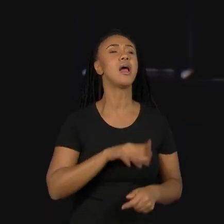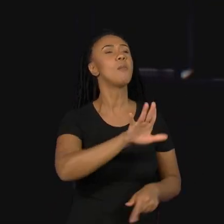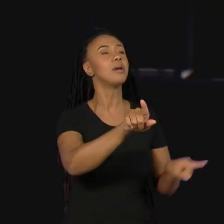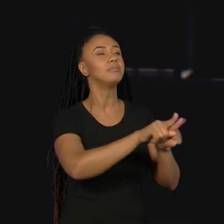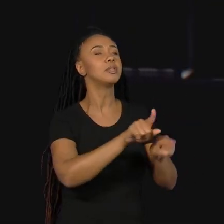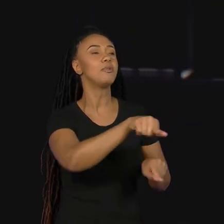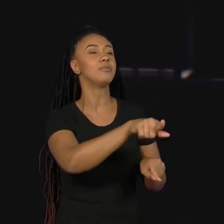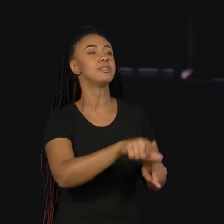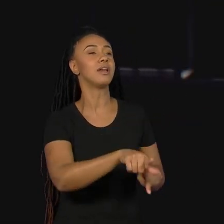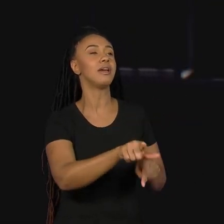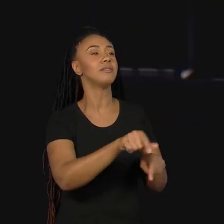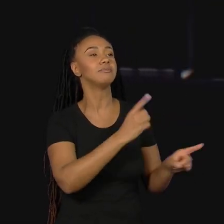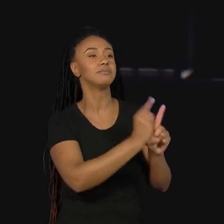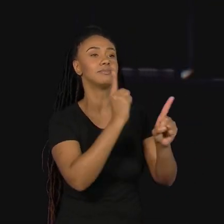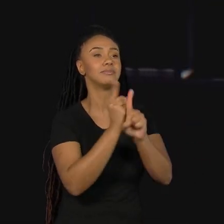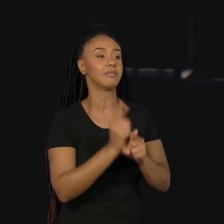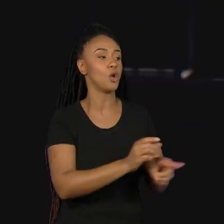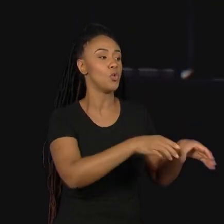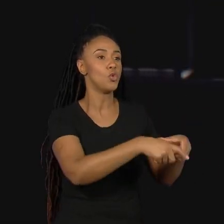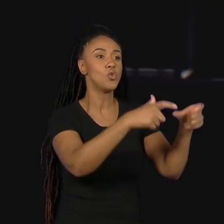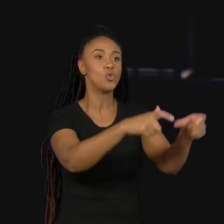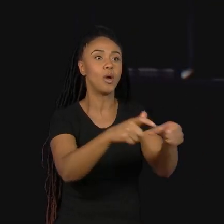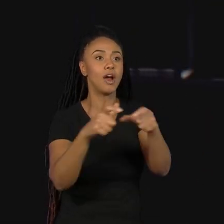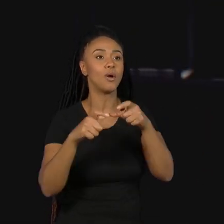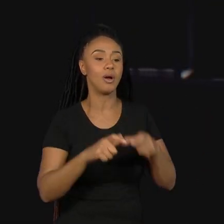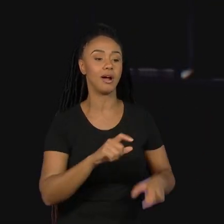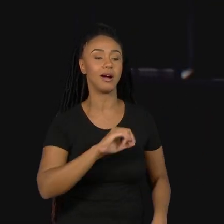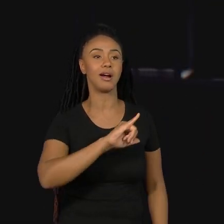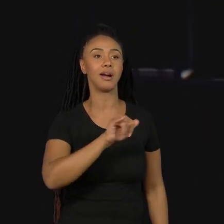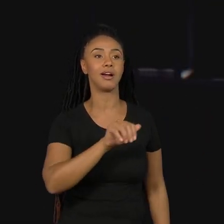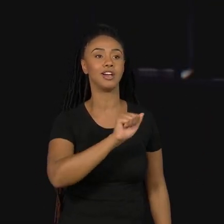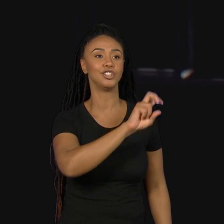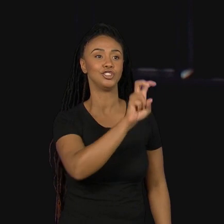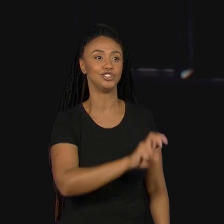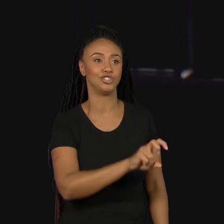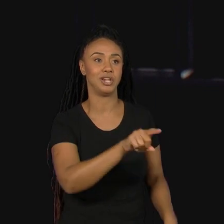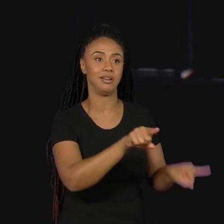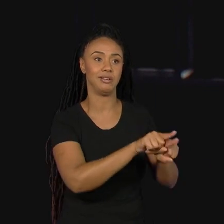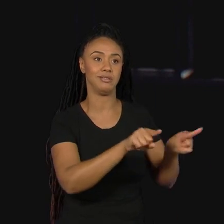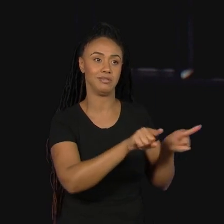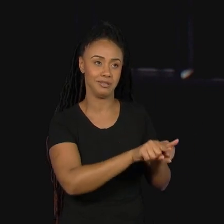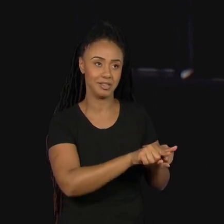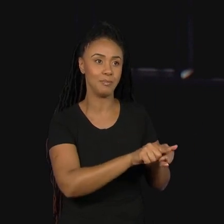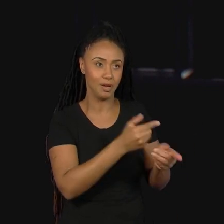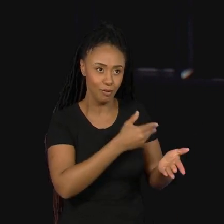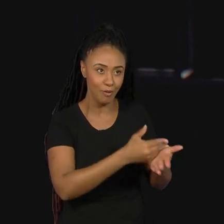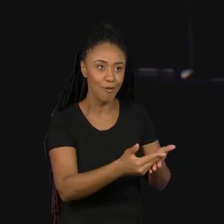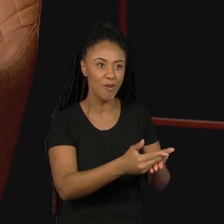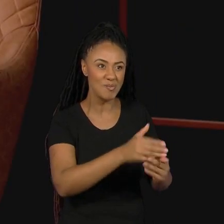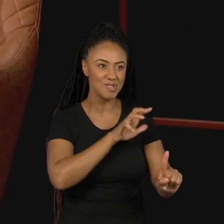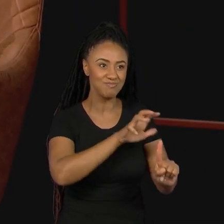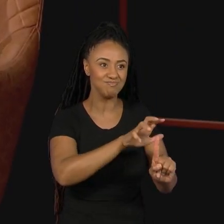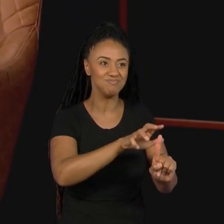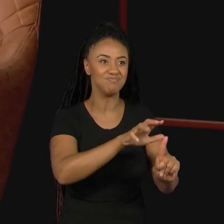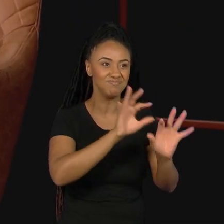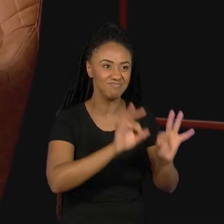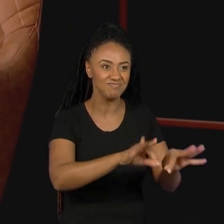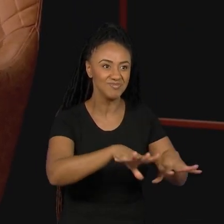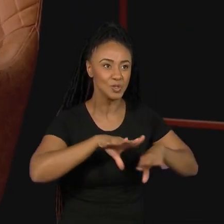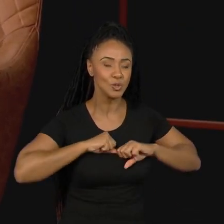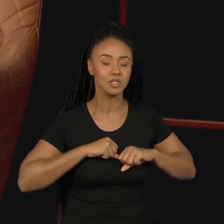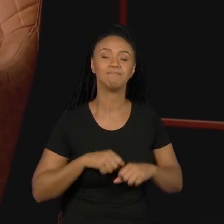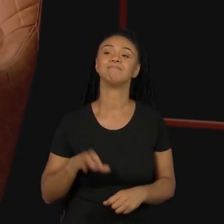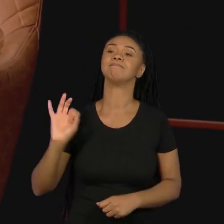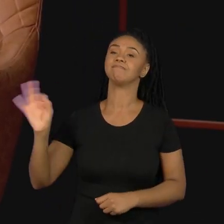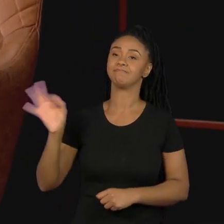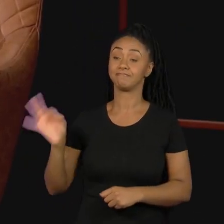já aqui em São Paulo. Foi aí que a música também acabou ocupando um espaço maior na sua vida? Meu pai, toda segunda-feira,